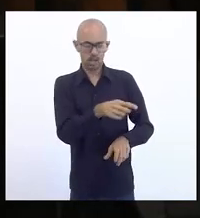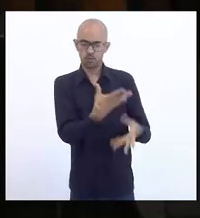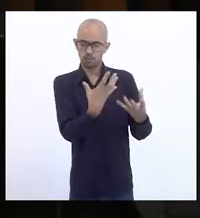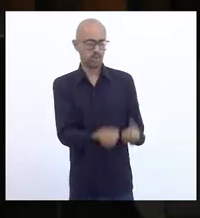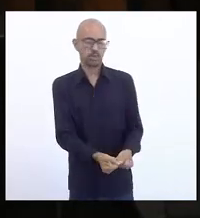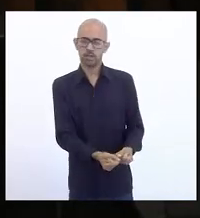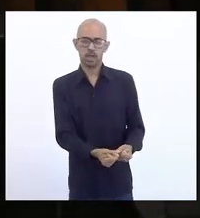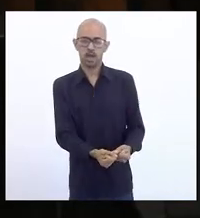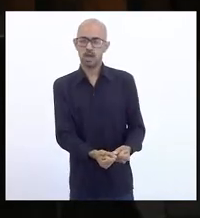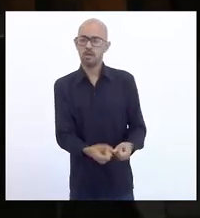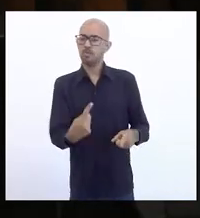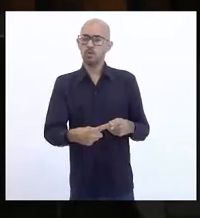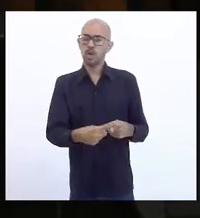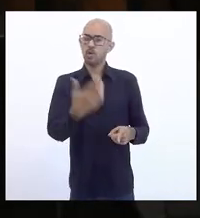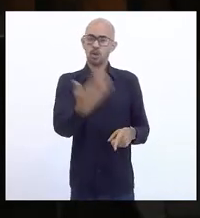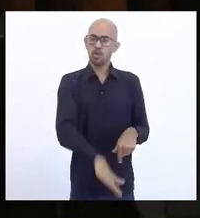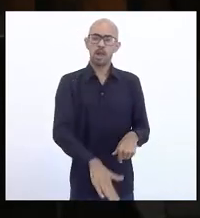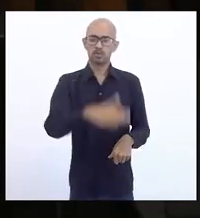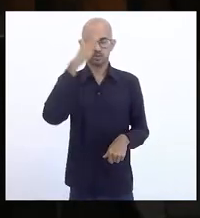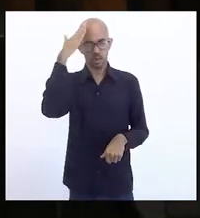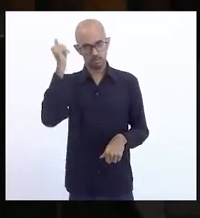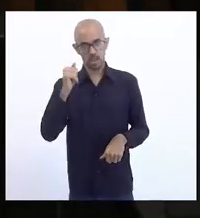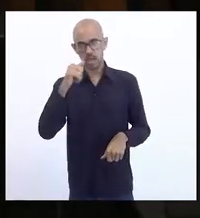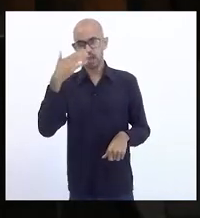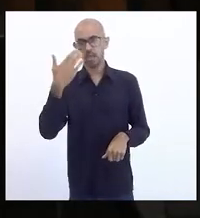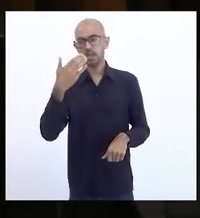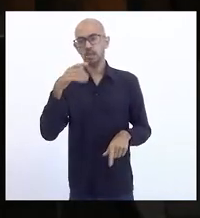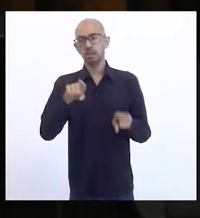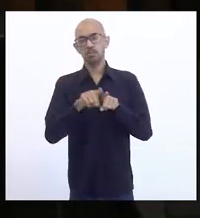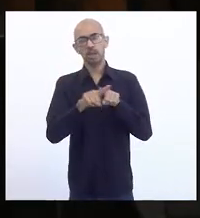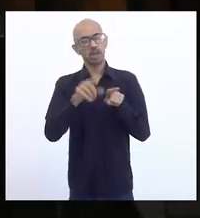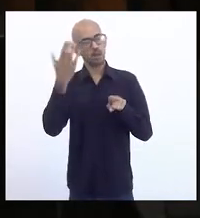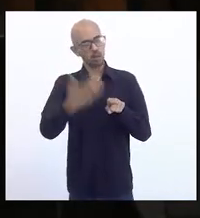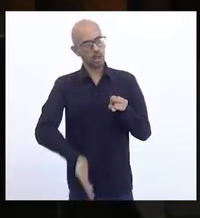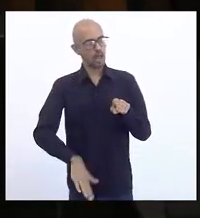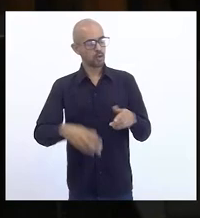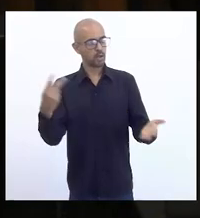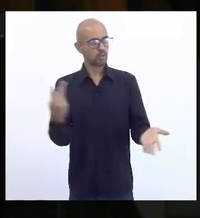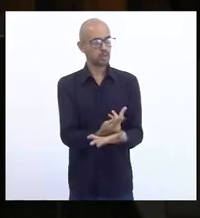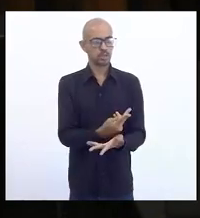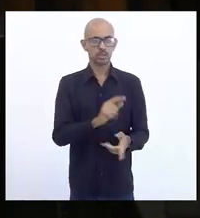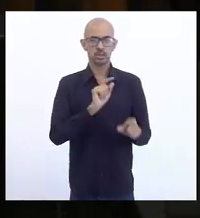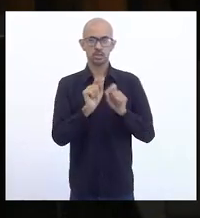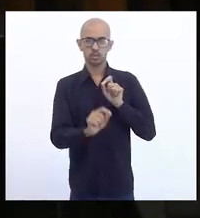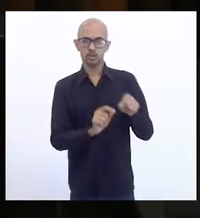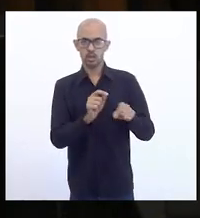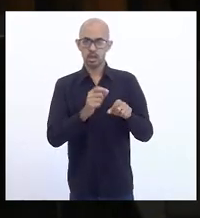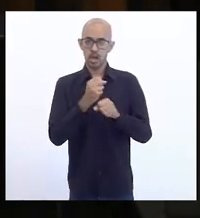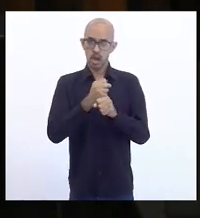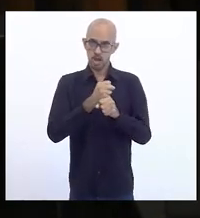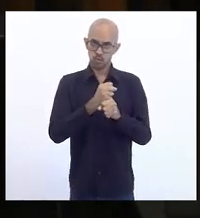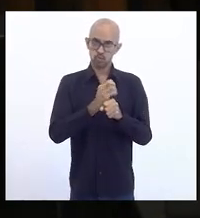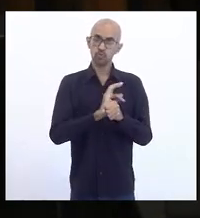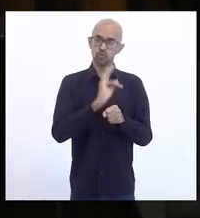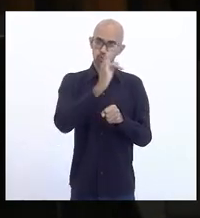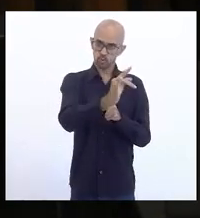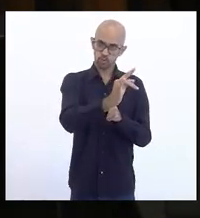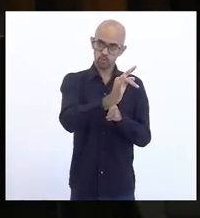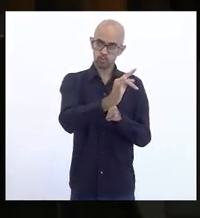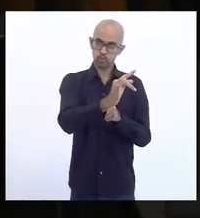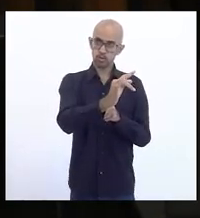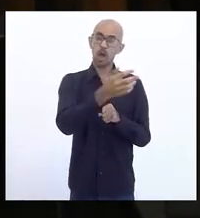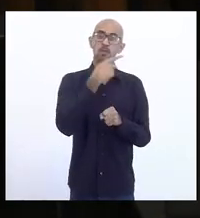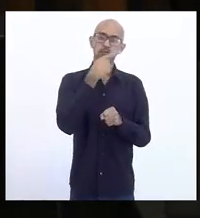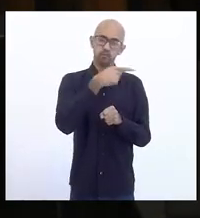Porque eu não quero saber e não quero que aconteça que daqui a alguns anos seja